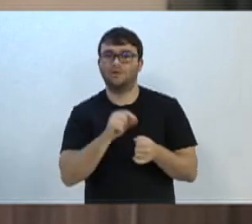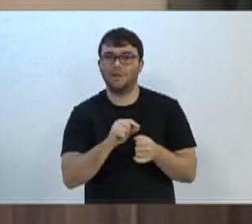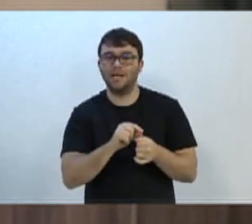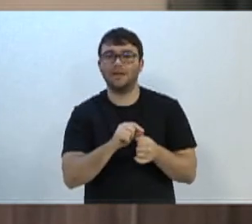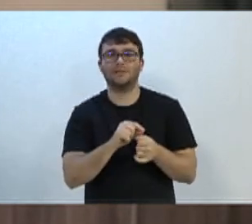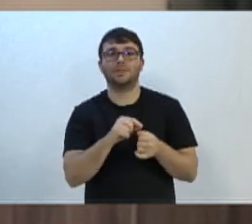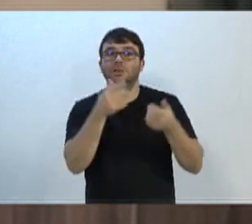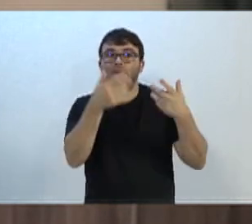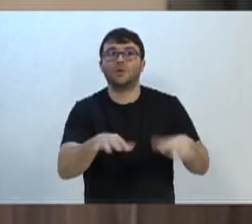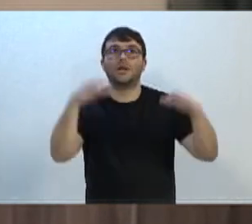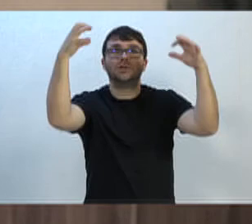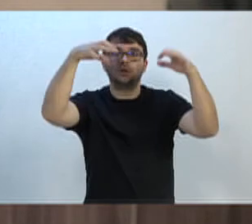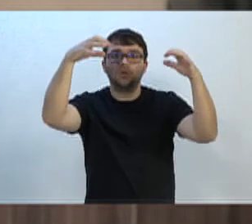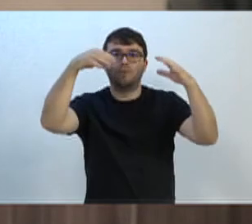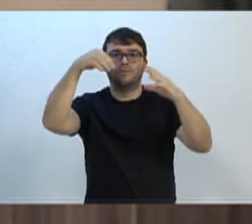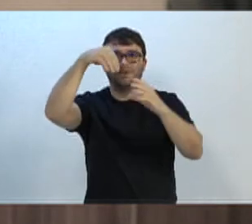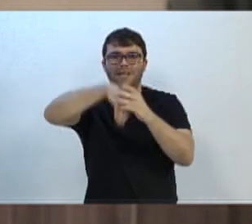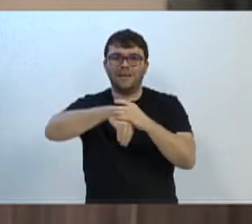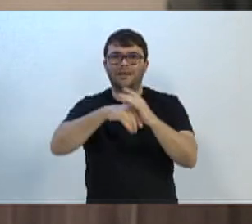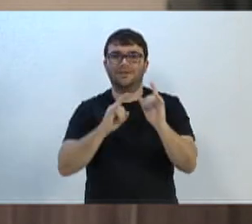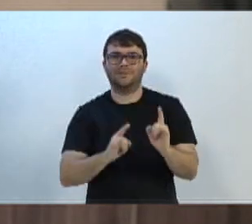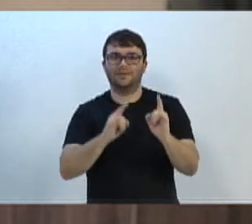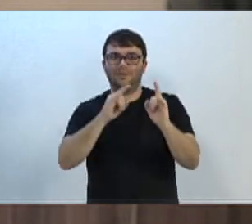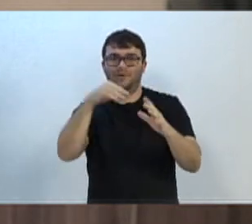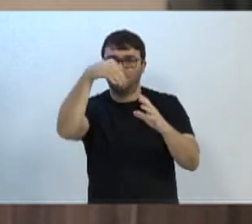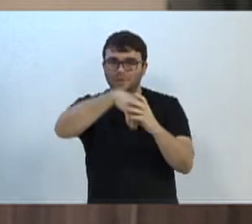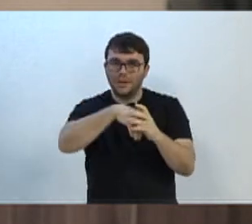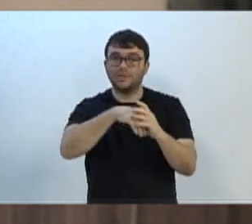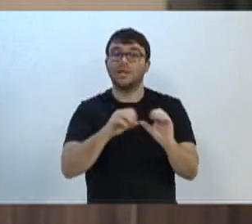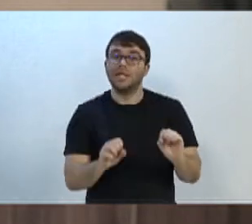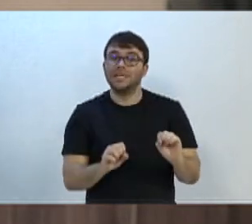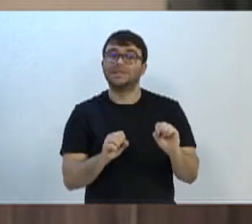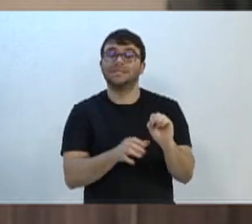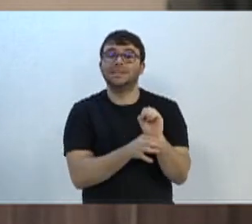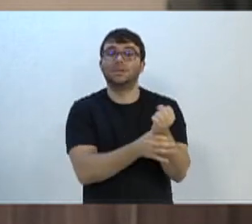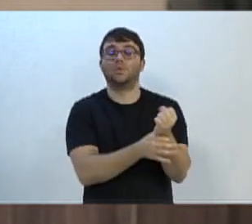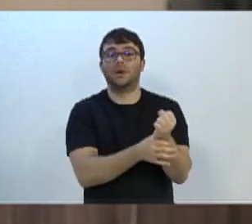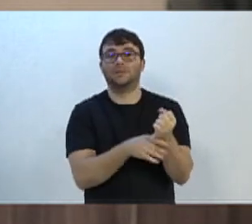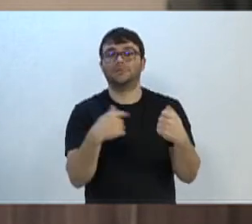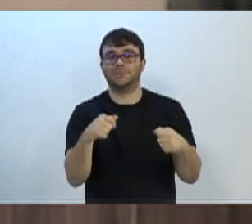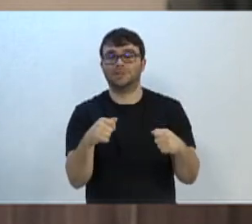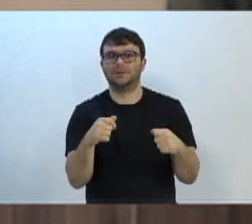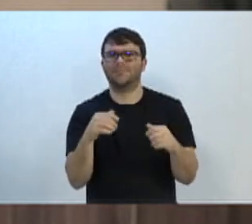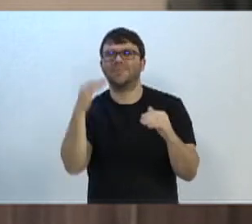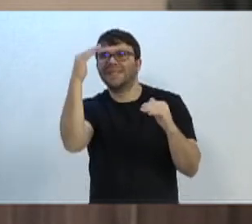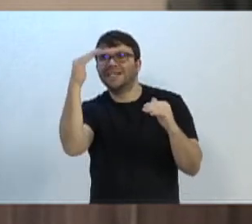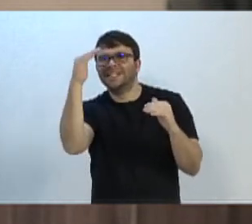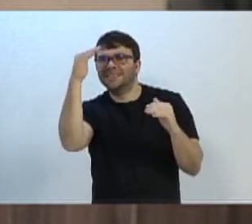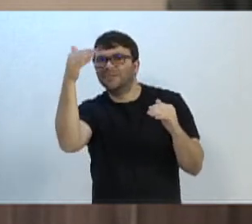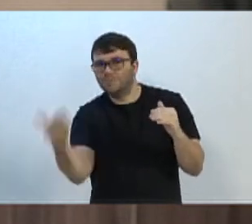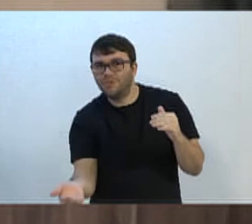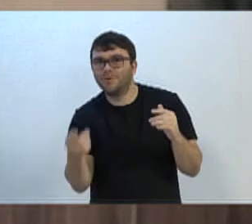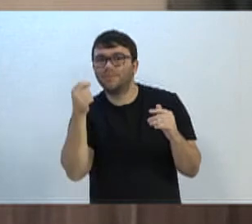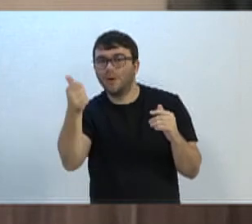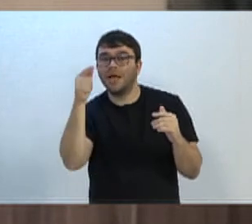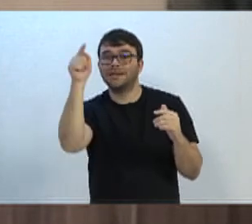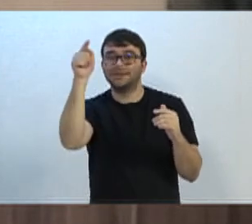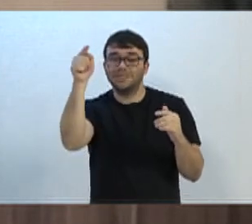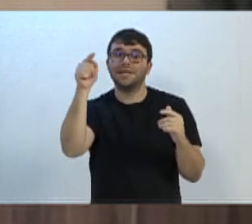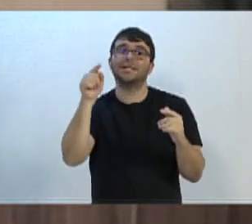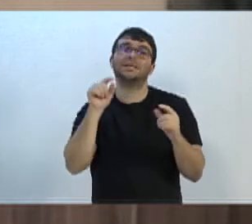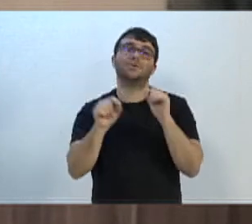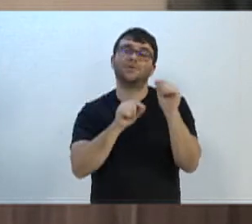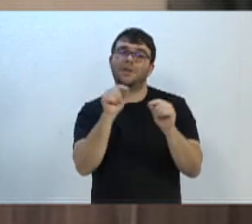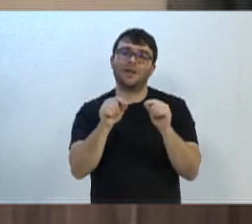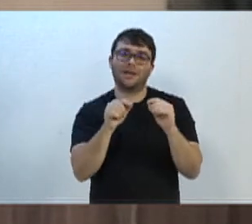chovesse dentro do prédio e que a segurança mínima se fosse garantida aquela telha que ela é que tá caindo na verdade ela tem a